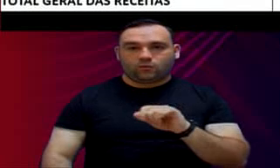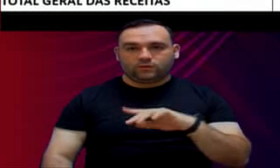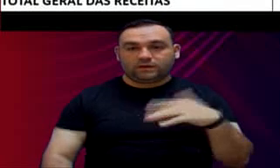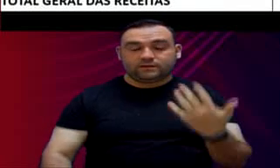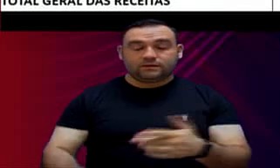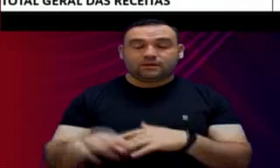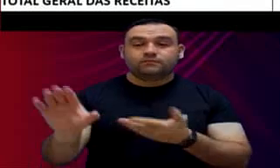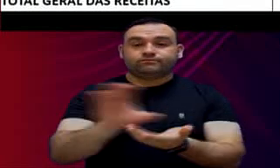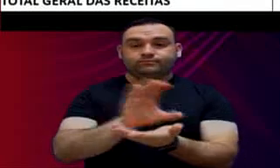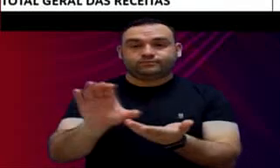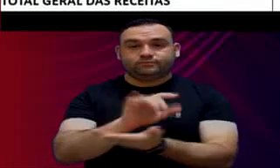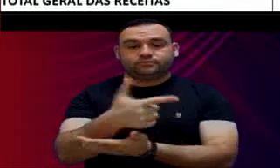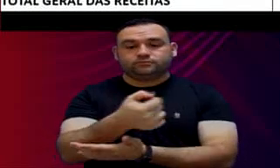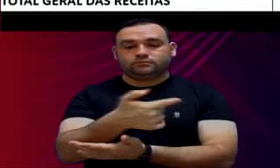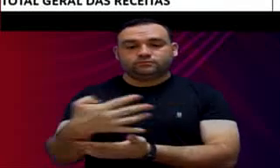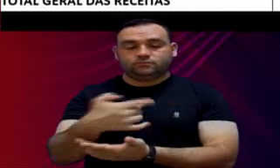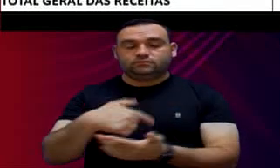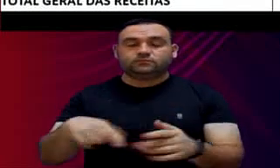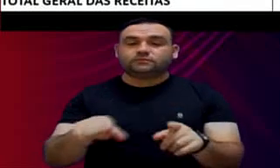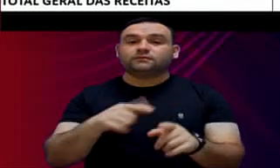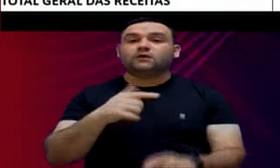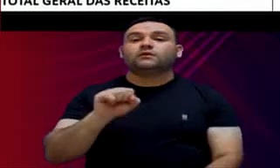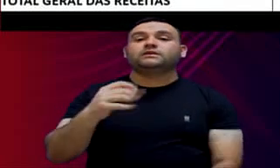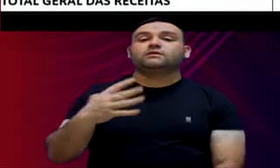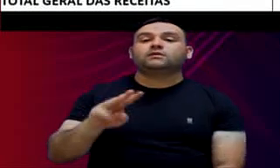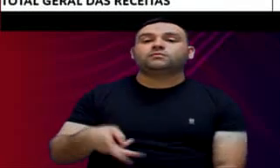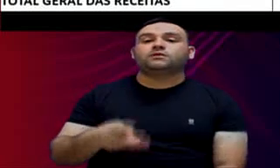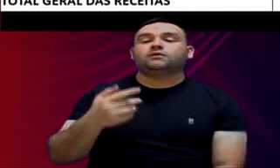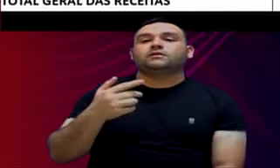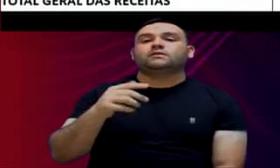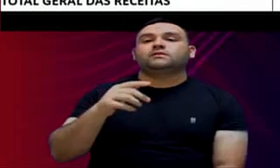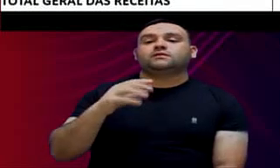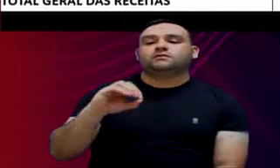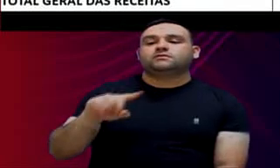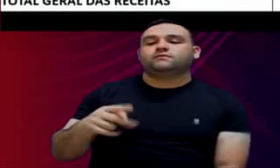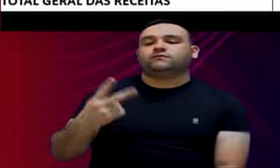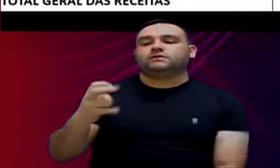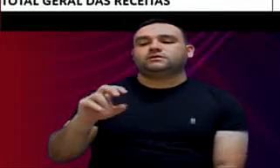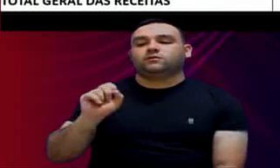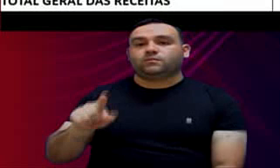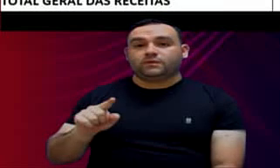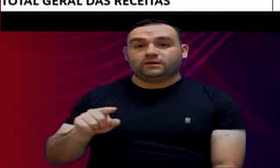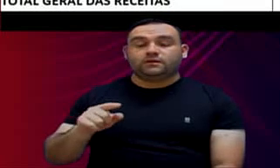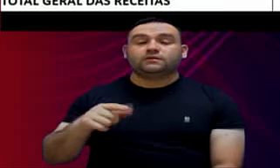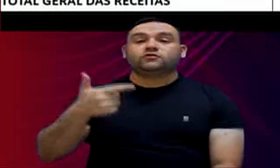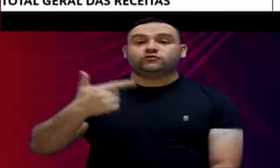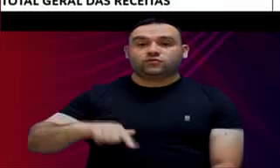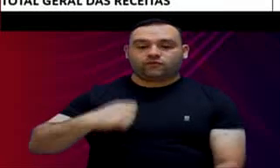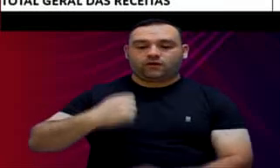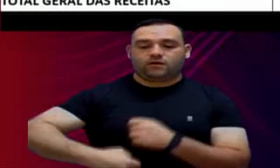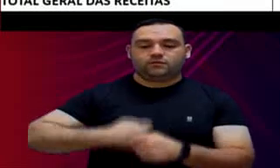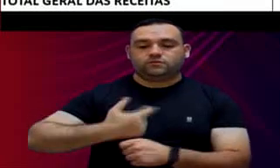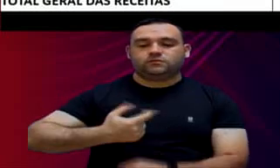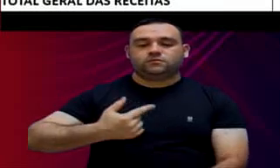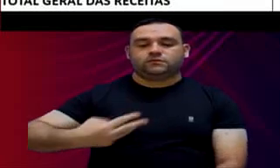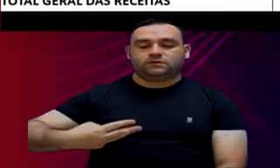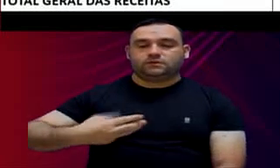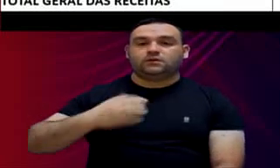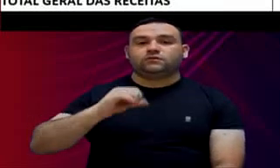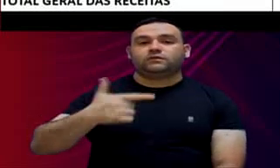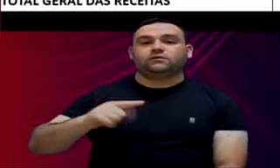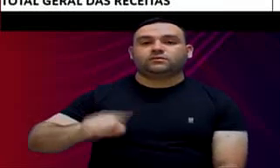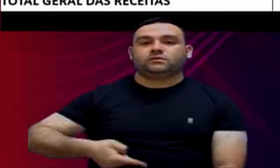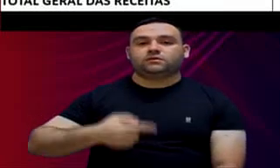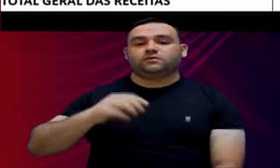receitas correntes arrecadados em 2022 84 milhões e vinte e cinco mil reclamativa para 2023 92